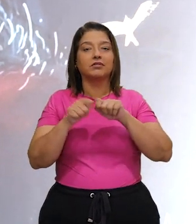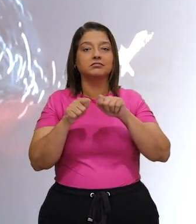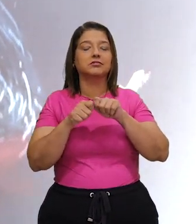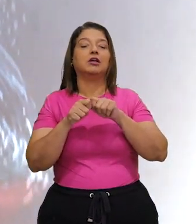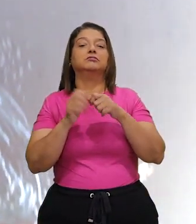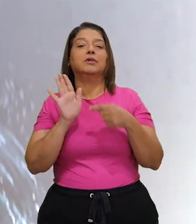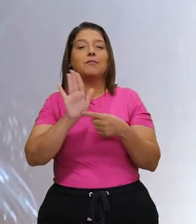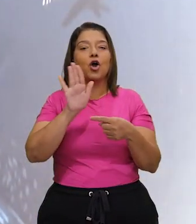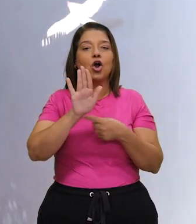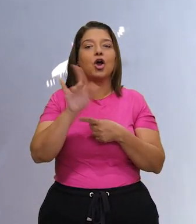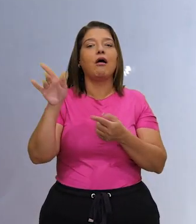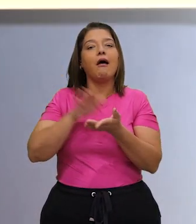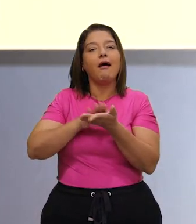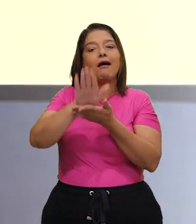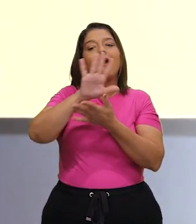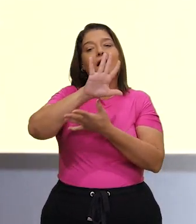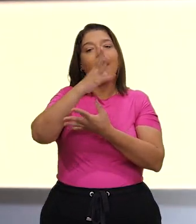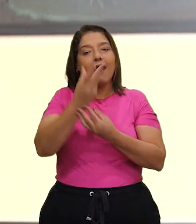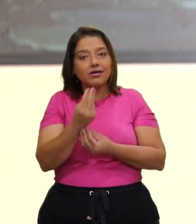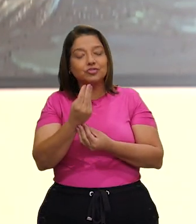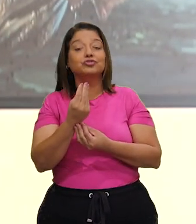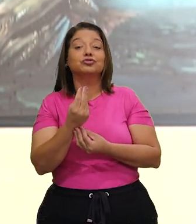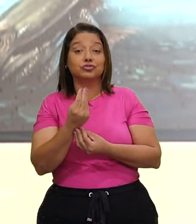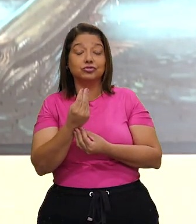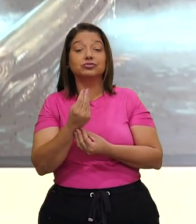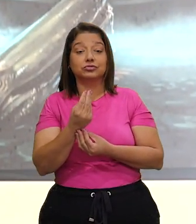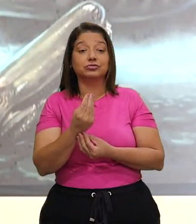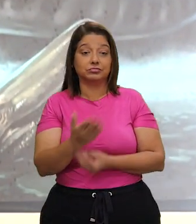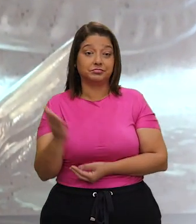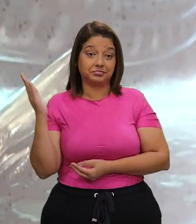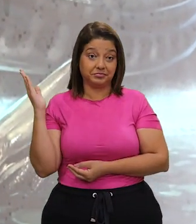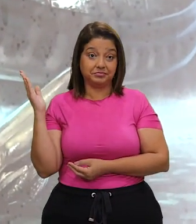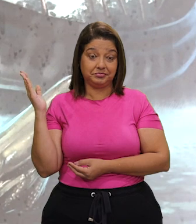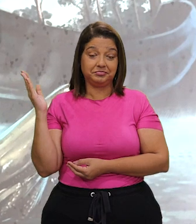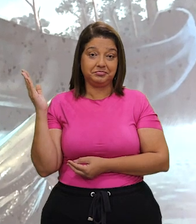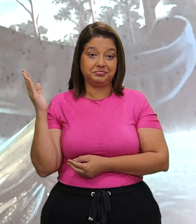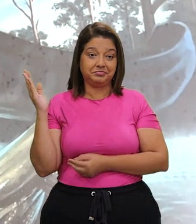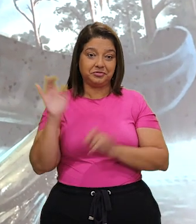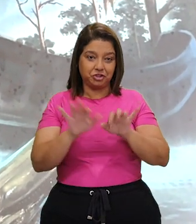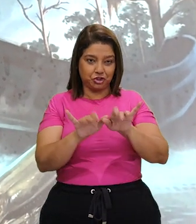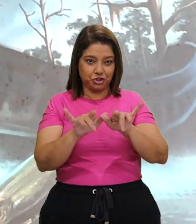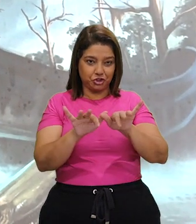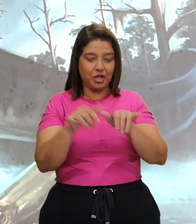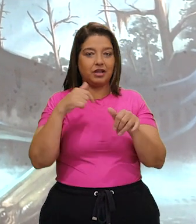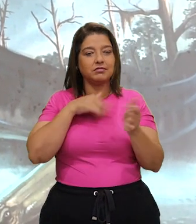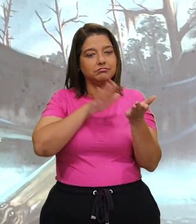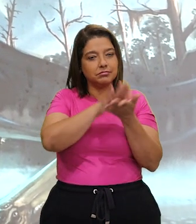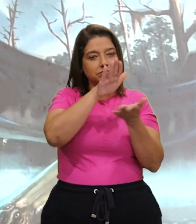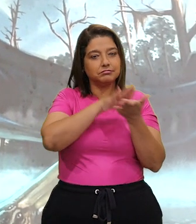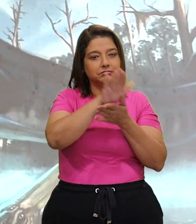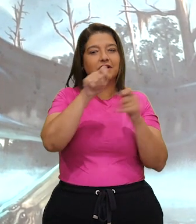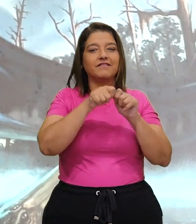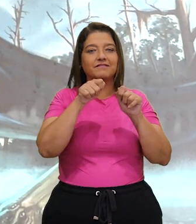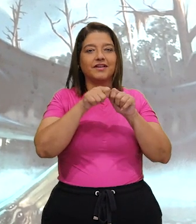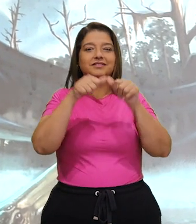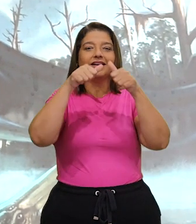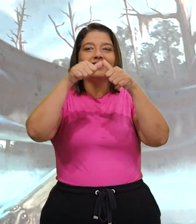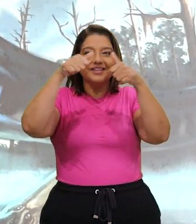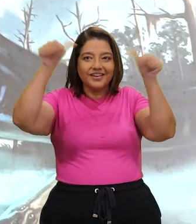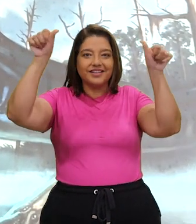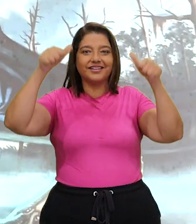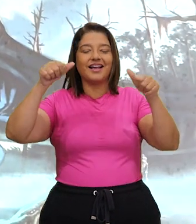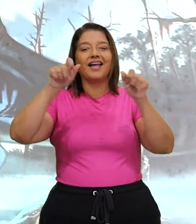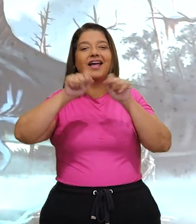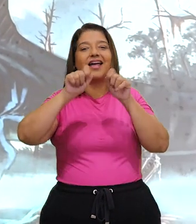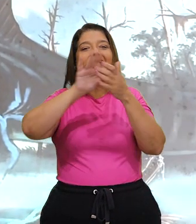impressões de uma arte digital né então eu imprimi elas em adesivo vinil e colei